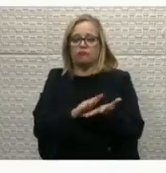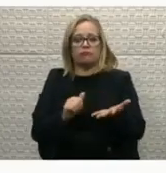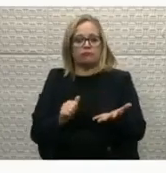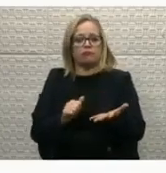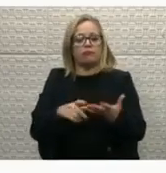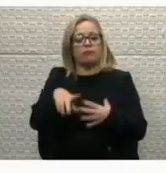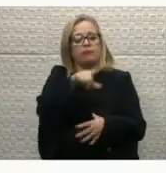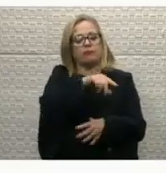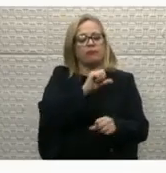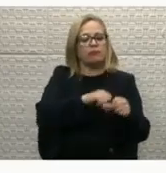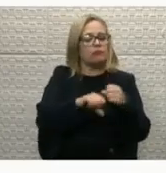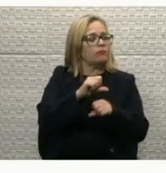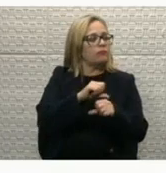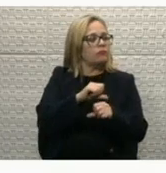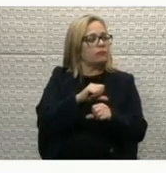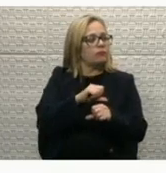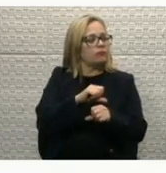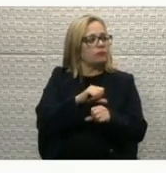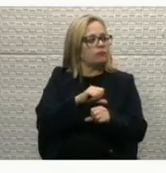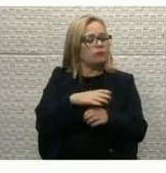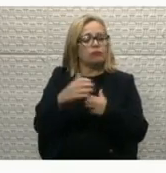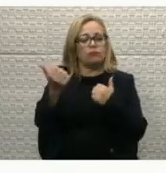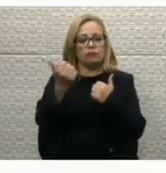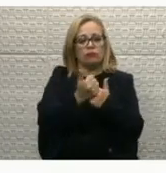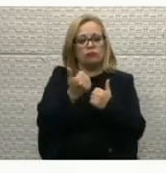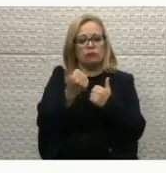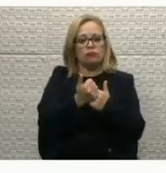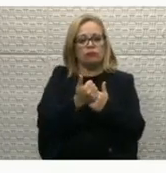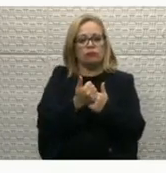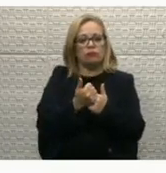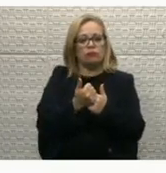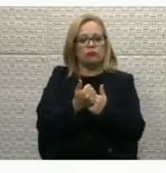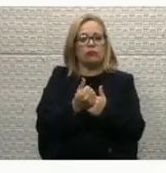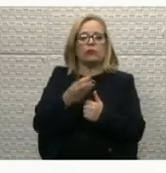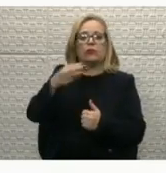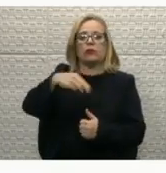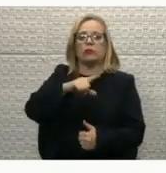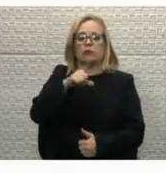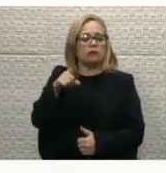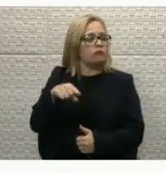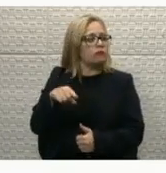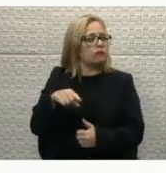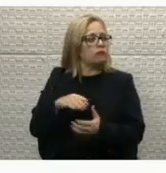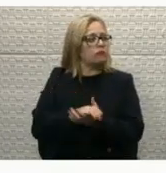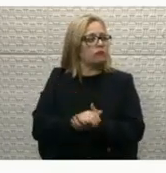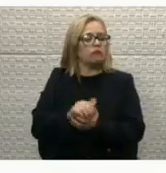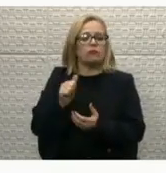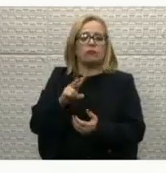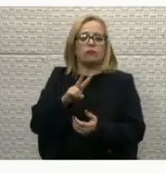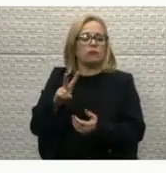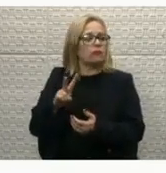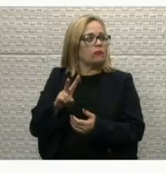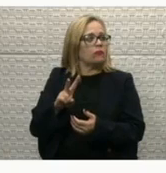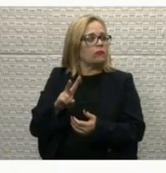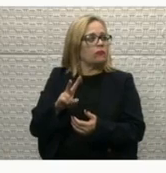A transformação, eu vou substituir pelo produto matricial. Então, o